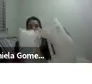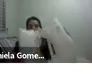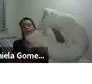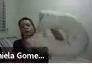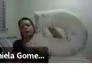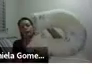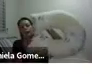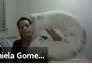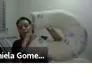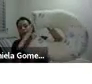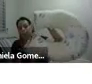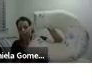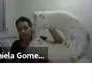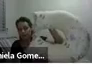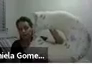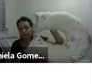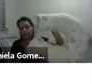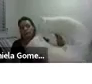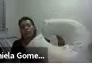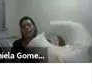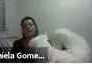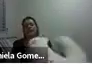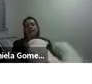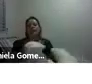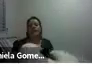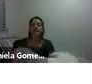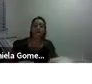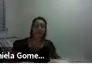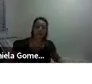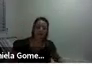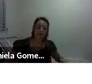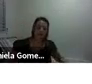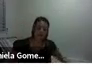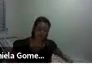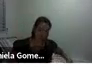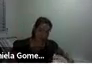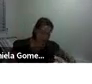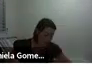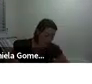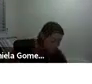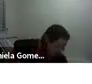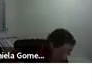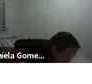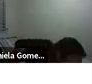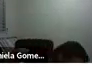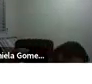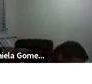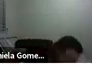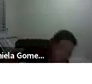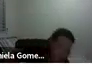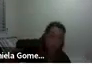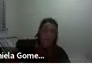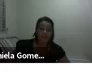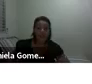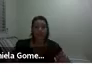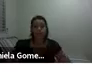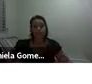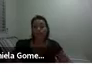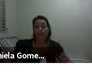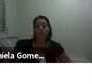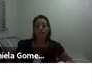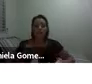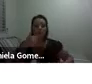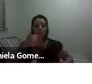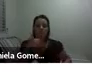almofadas, né, para amamentação, que também podem ser usadas, como eu falei, pode